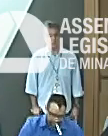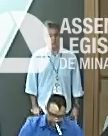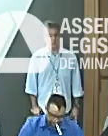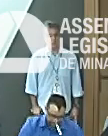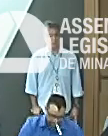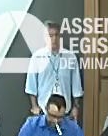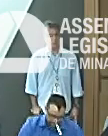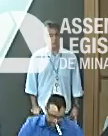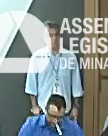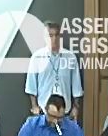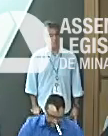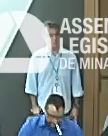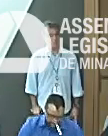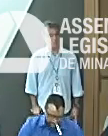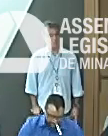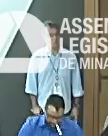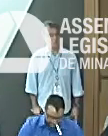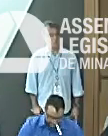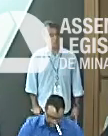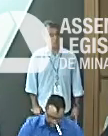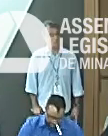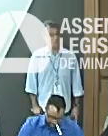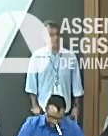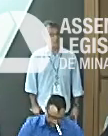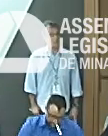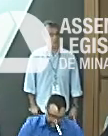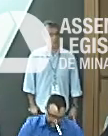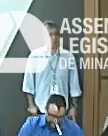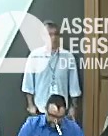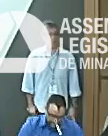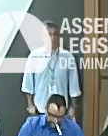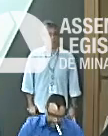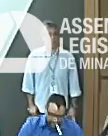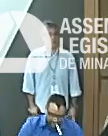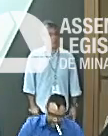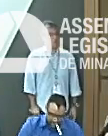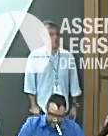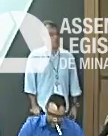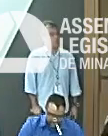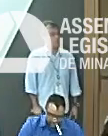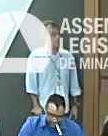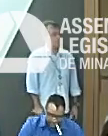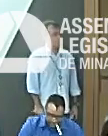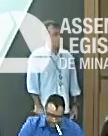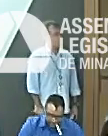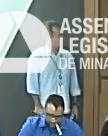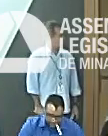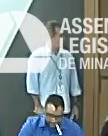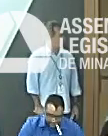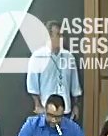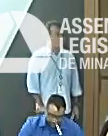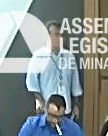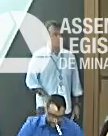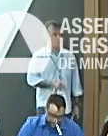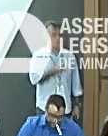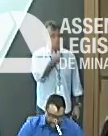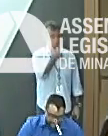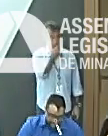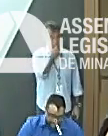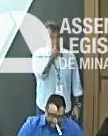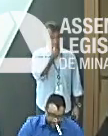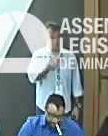sócio-educativas né a lei sinase nem que a lei 12.009 de 4 para 2012